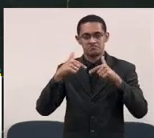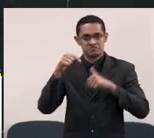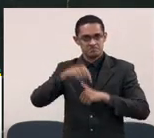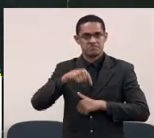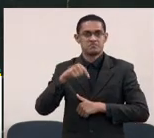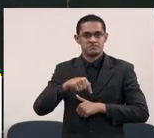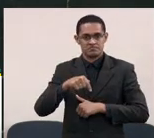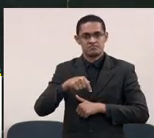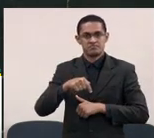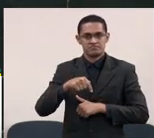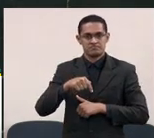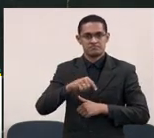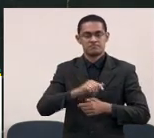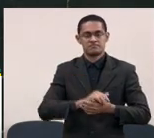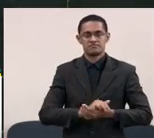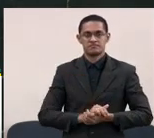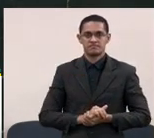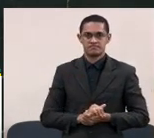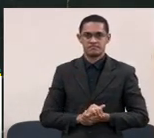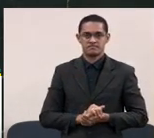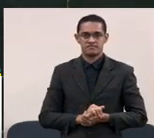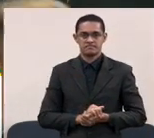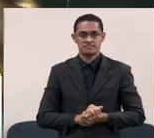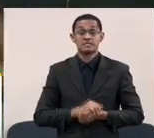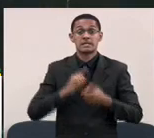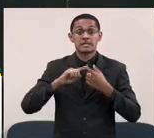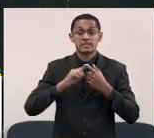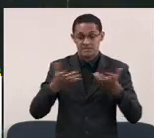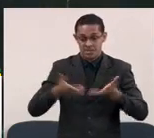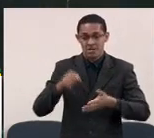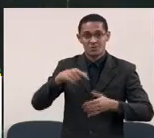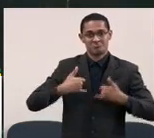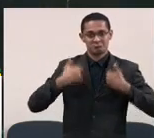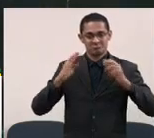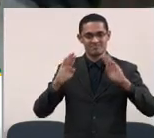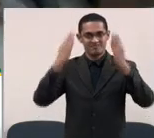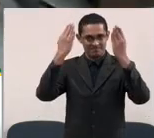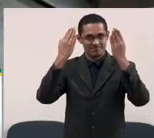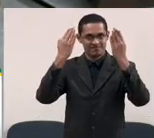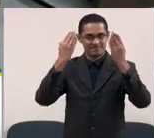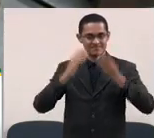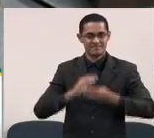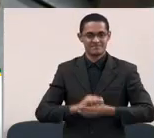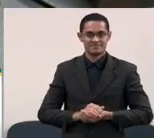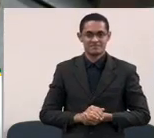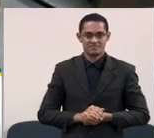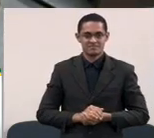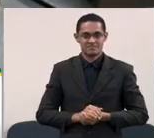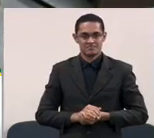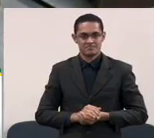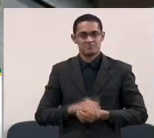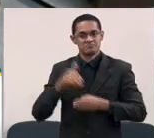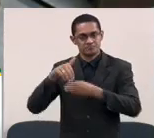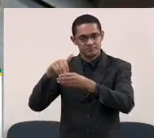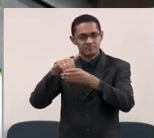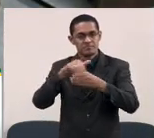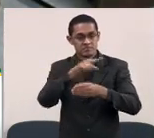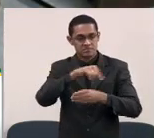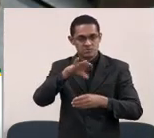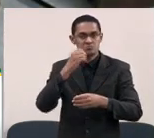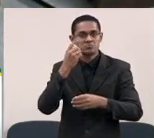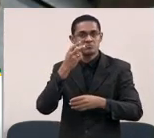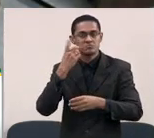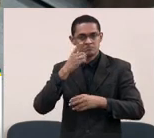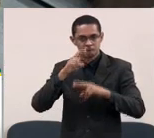seu natalício na presente data. Está em votação o pedido de urgência da moção. Os deputados estiverem de